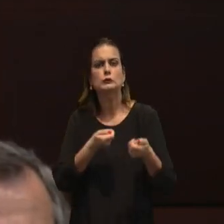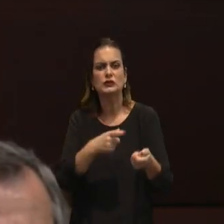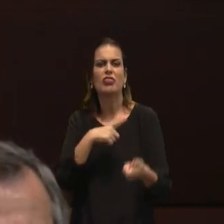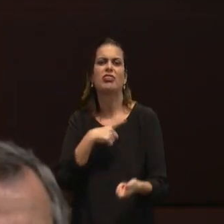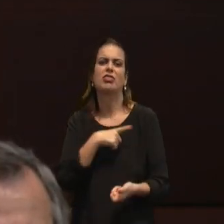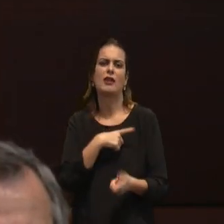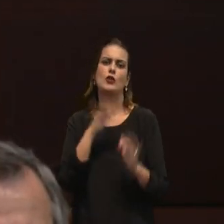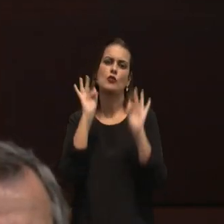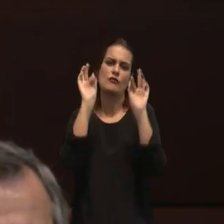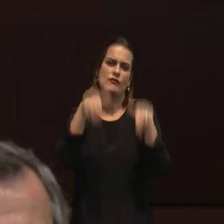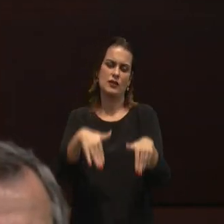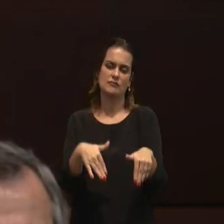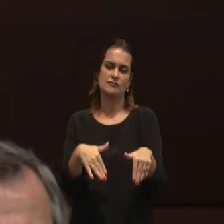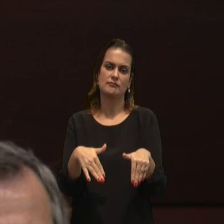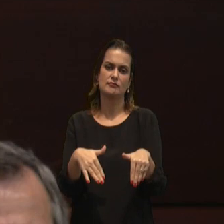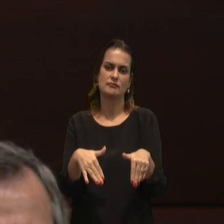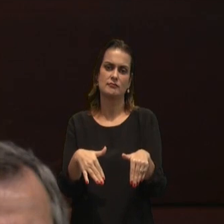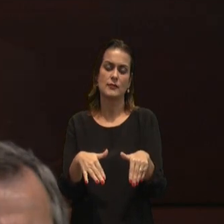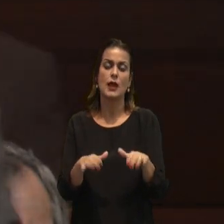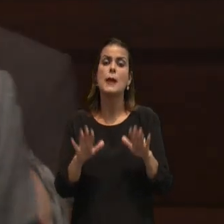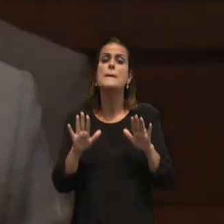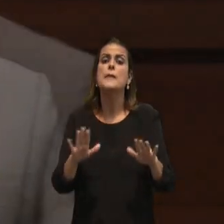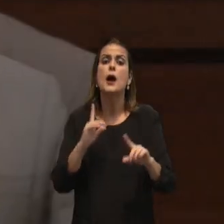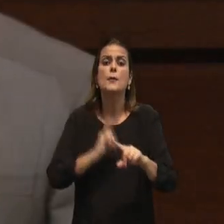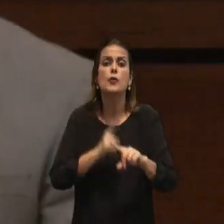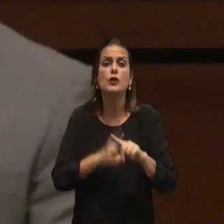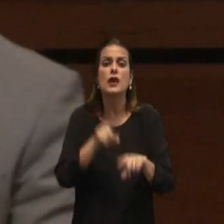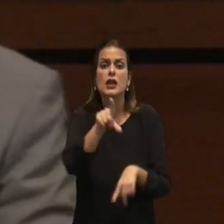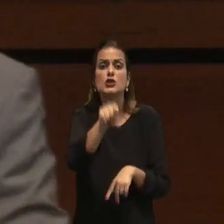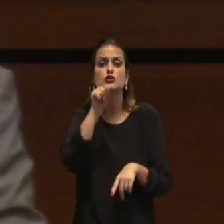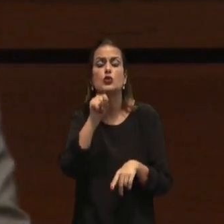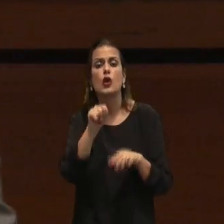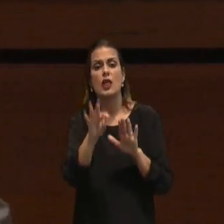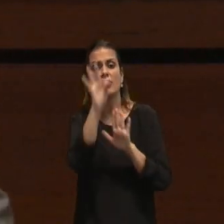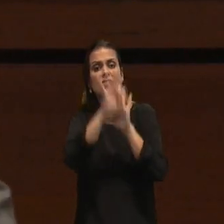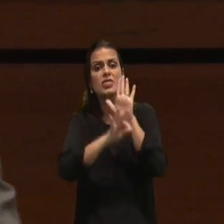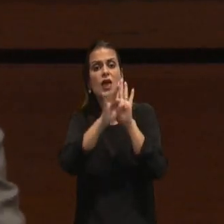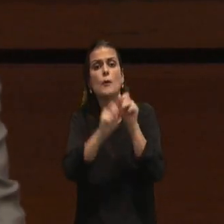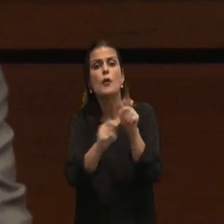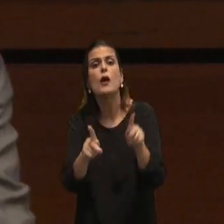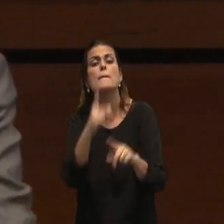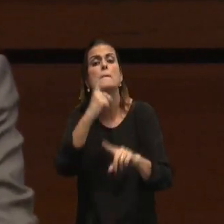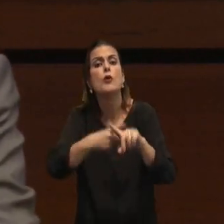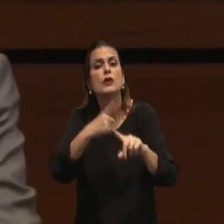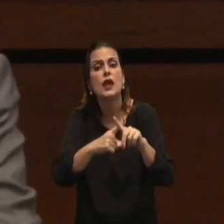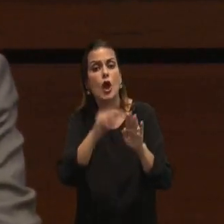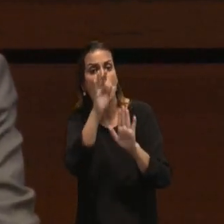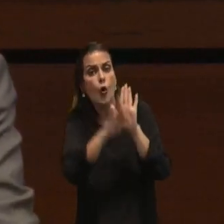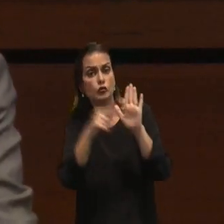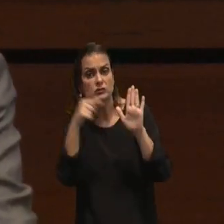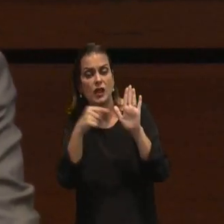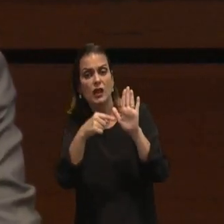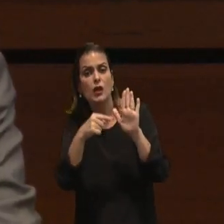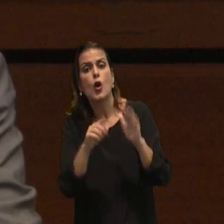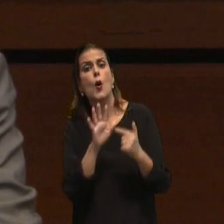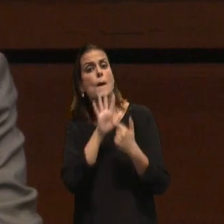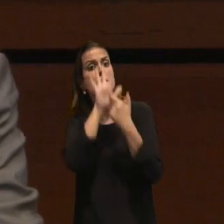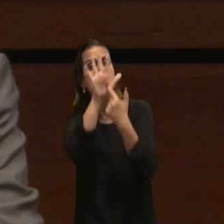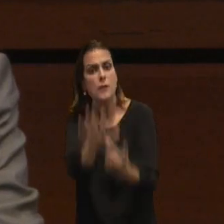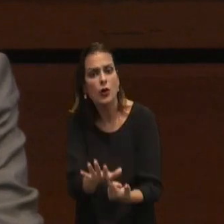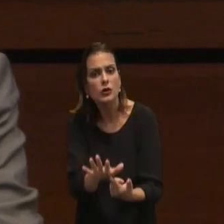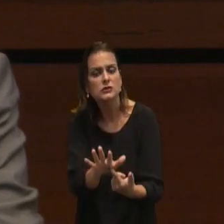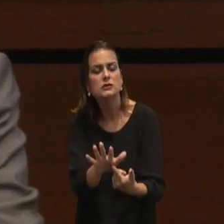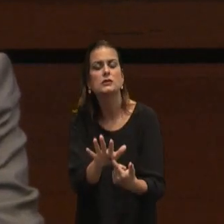no seu final. Mas por que eu escolho esse texto de Apocalipse? Porque esse texto traz esta palavra que eu